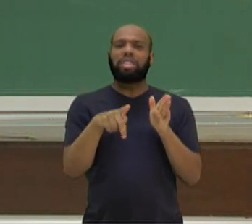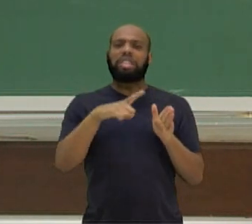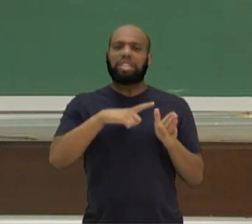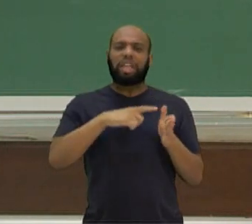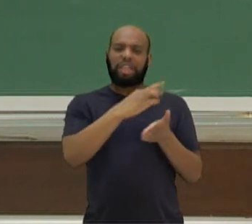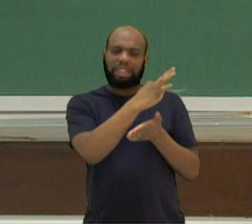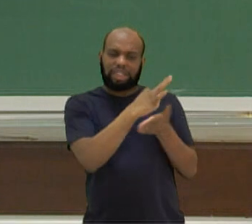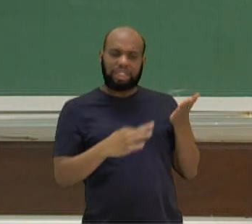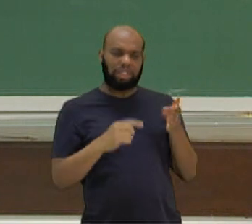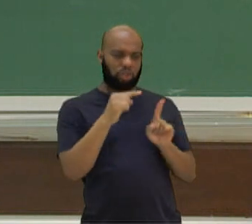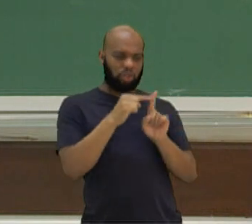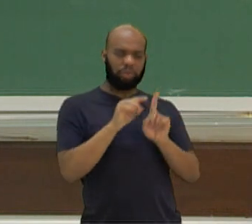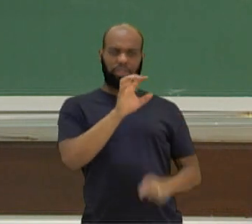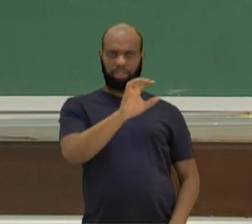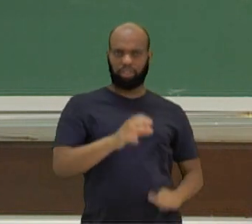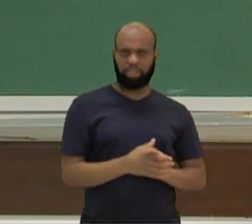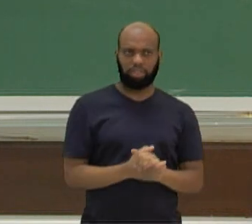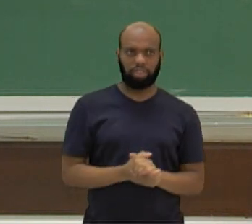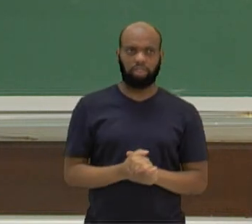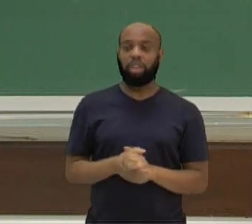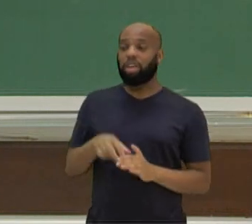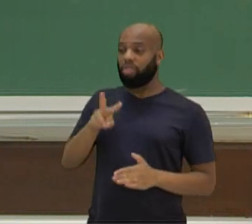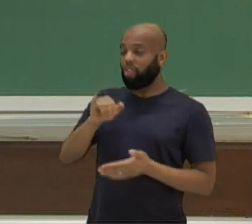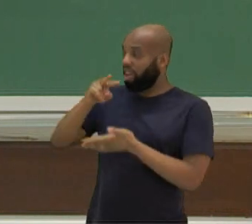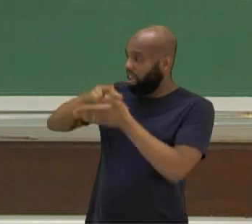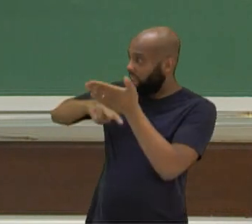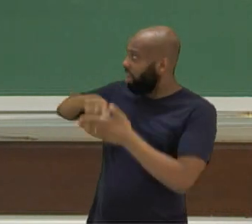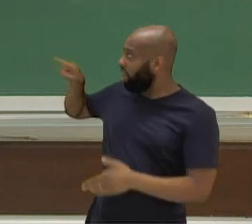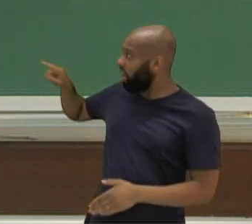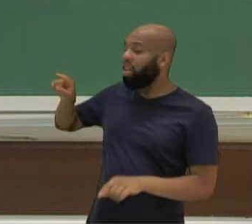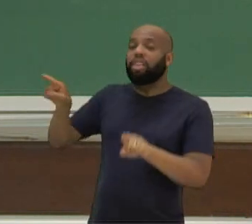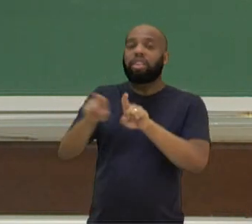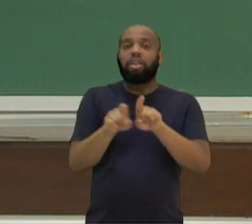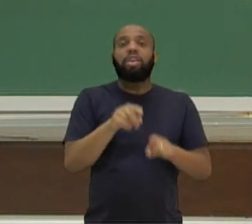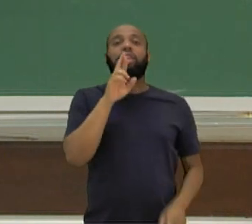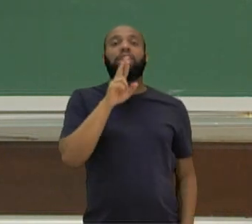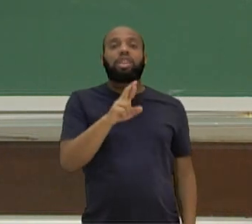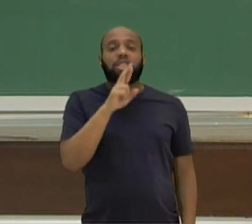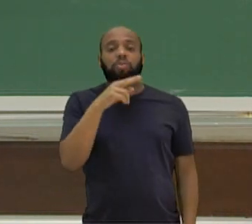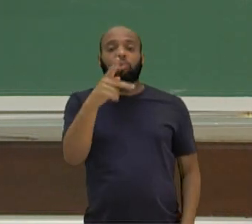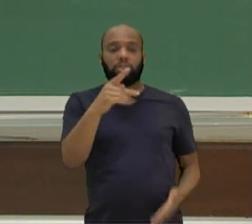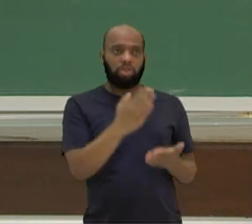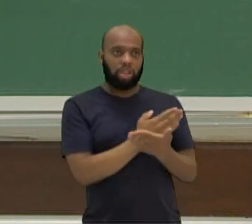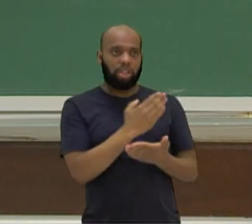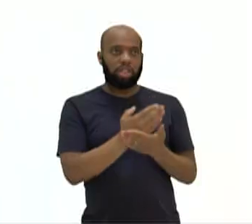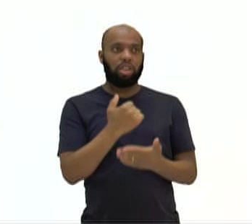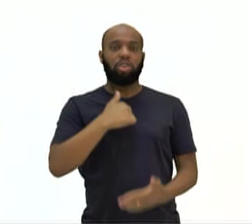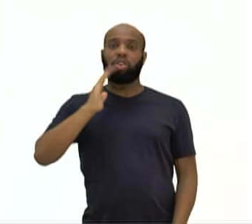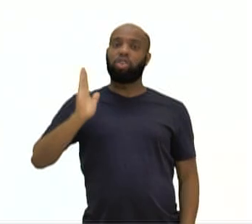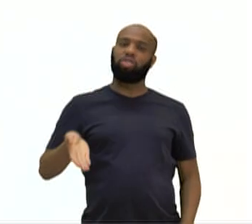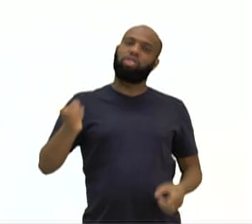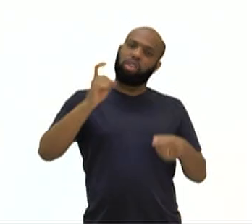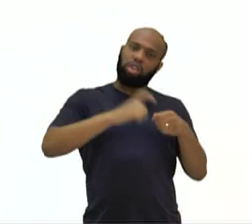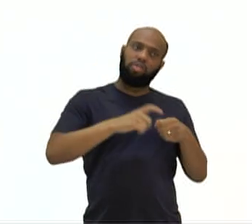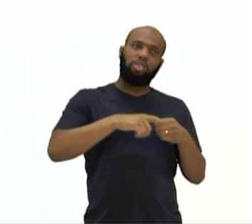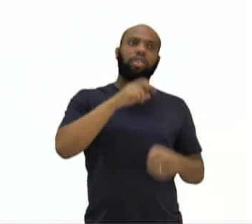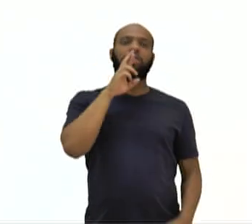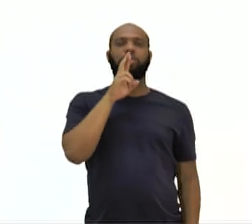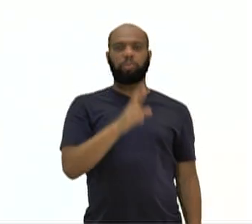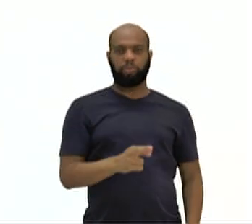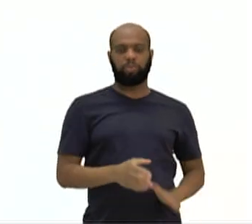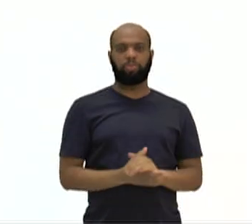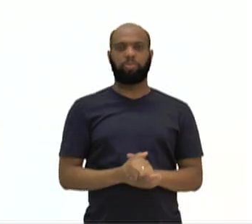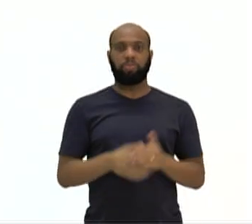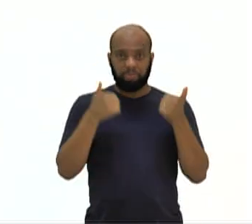Então, observe, vocês vão ler aqui e vão responder no caderno e daqui a pouco nós já voltamos com a